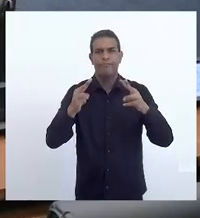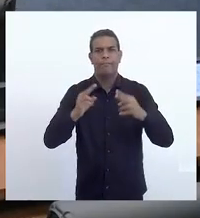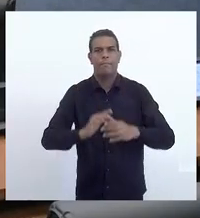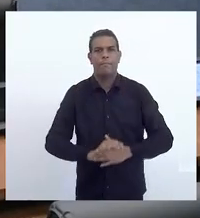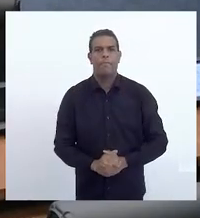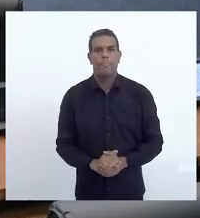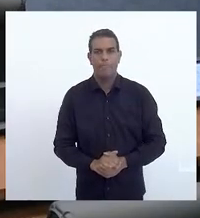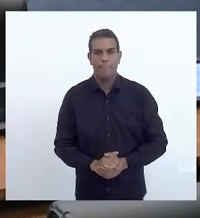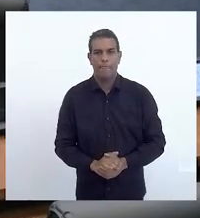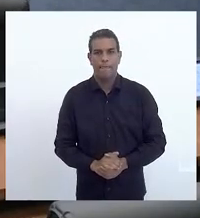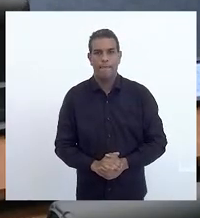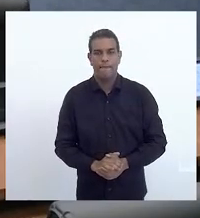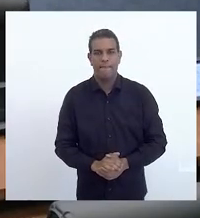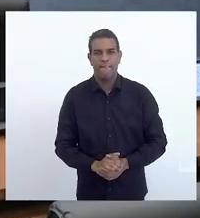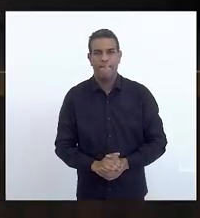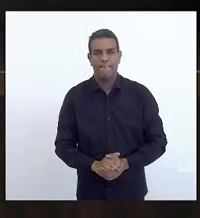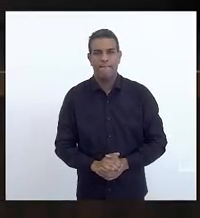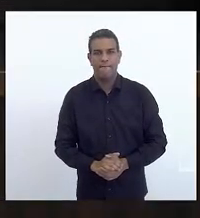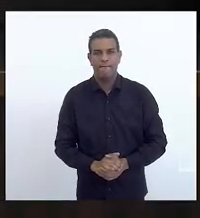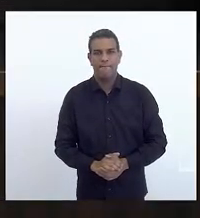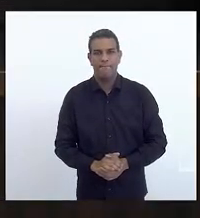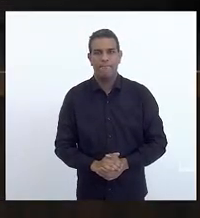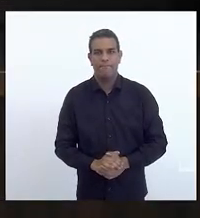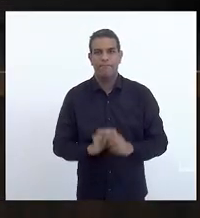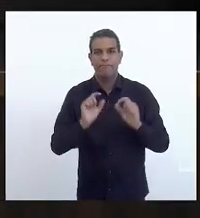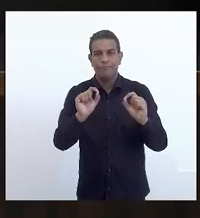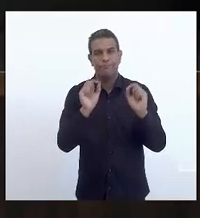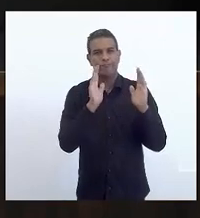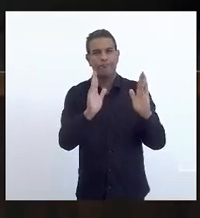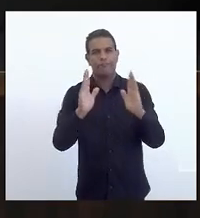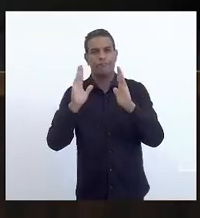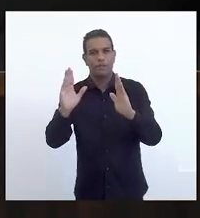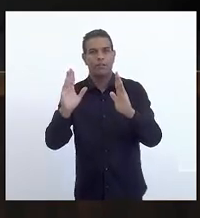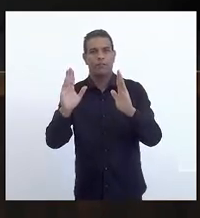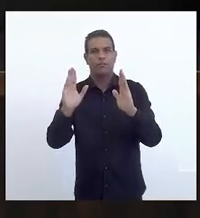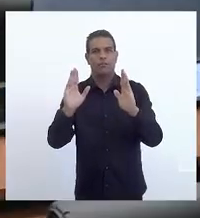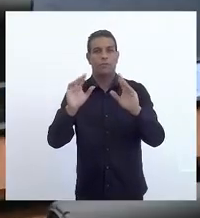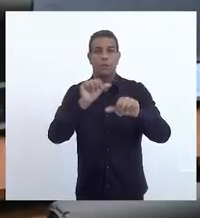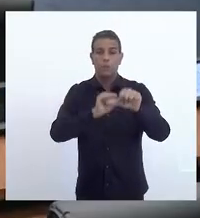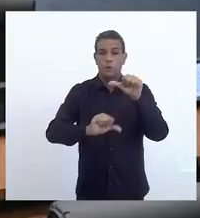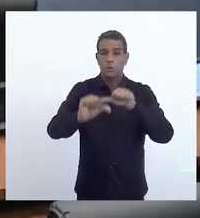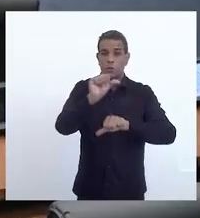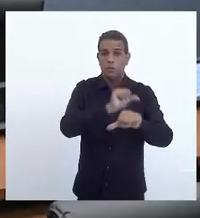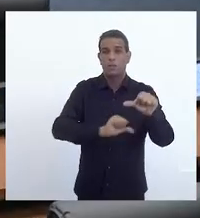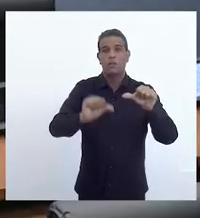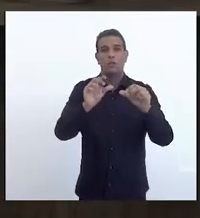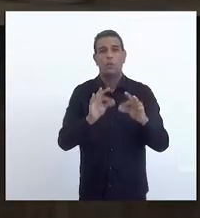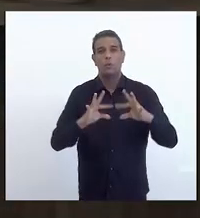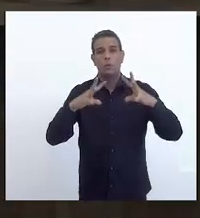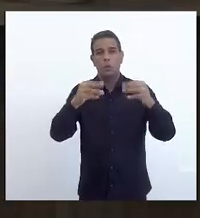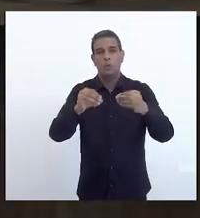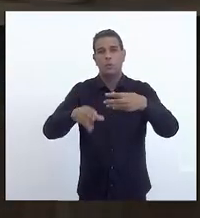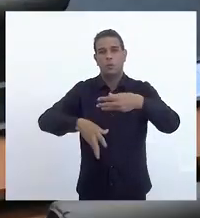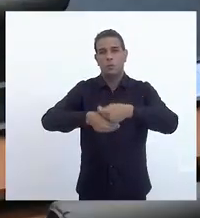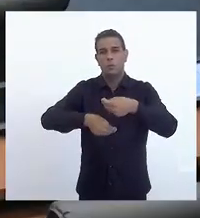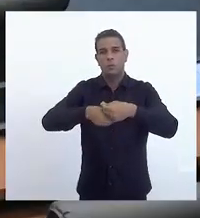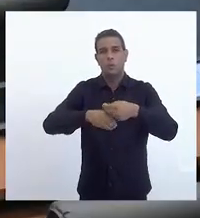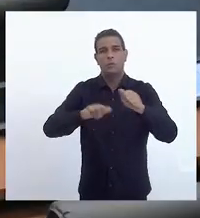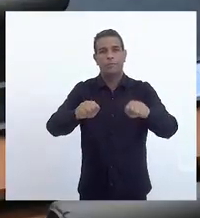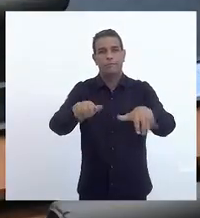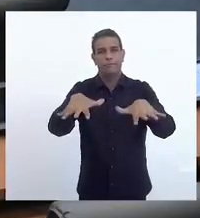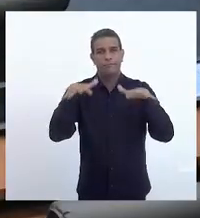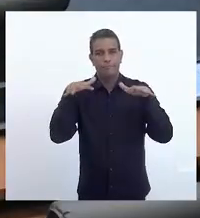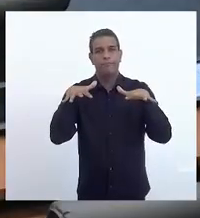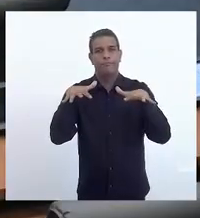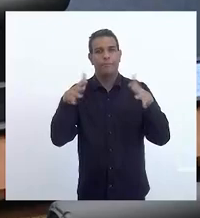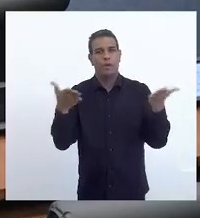Pedindo forma final de redação. Não vai ser substitutivo, que é o projeto original. Se Vossa Excelência contar todas as emendas. Contra todas as emendas, então. De plenário vai permanecer